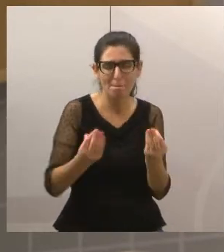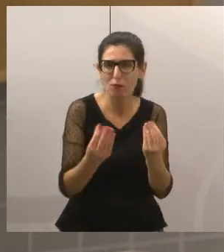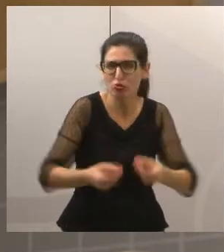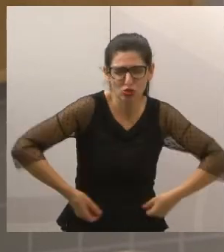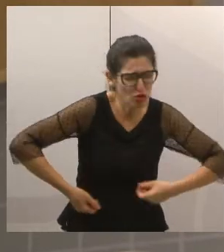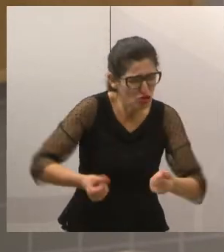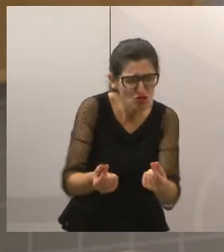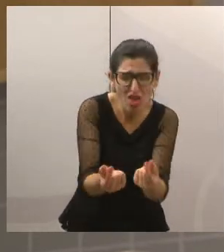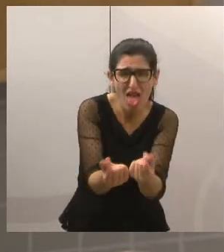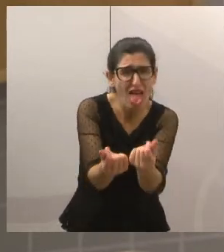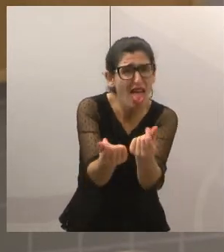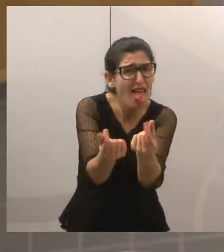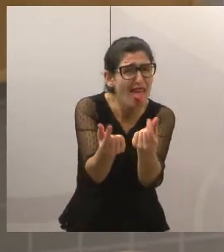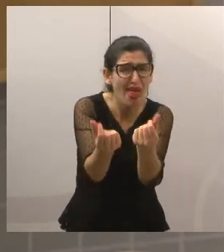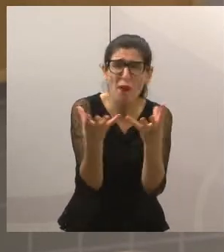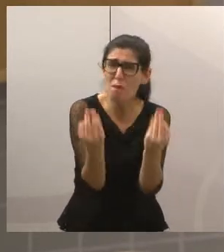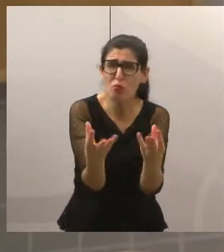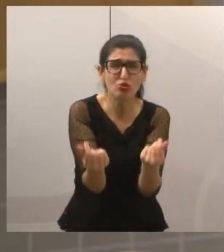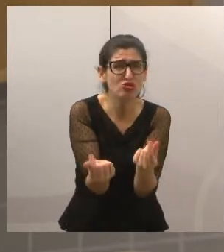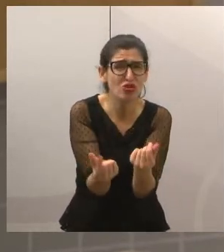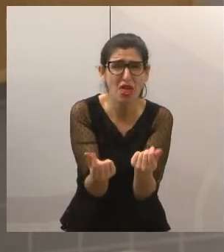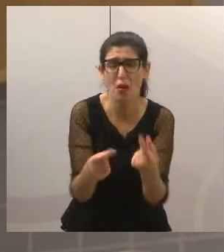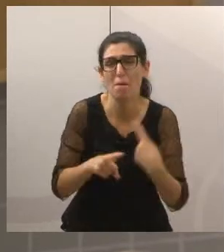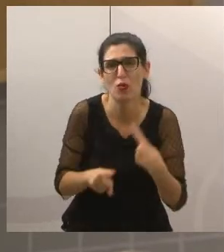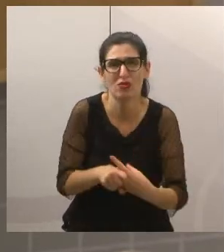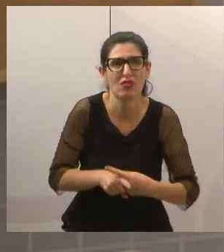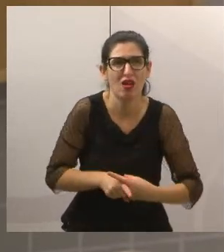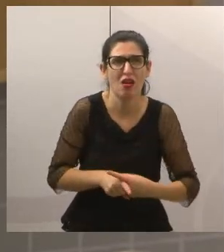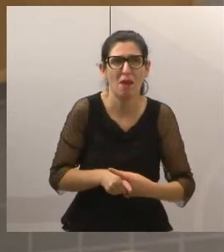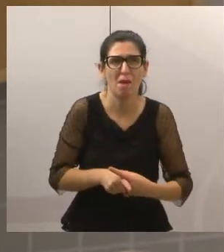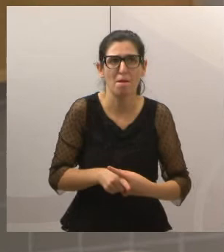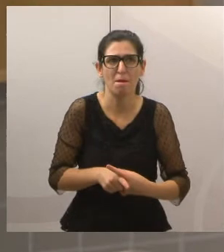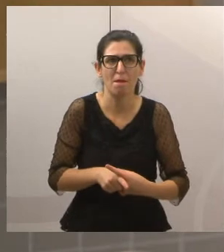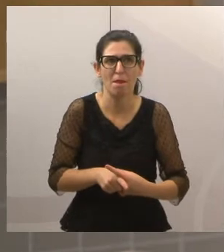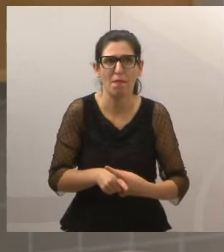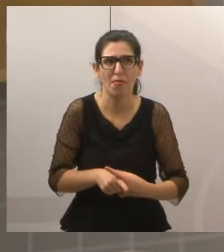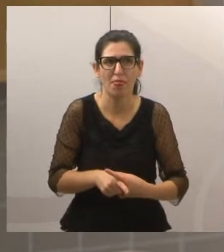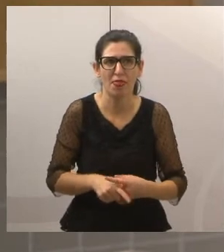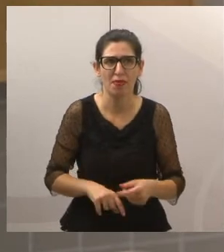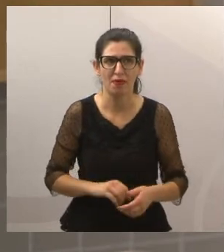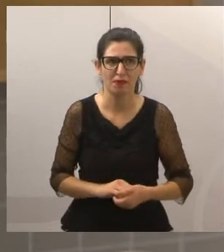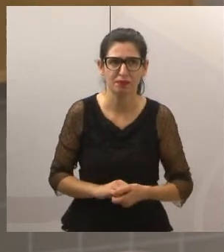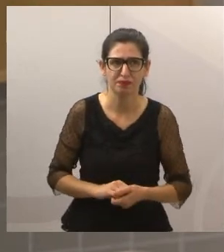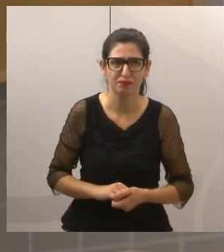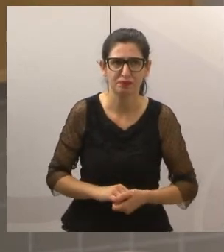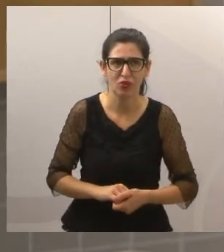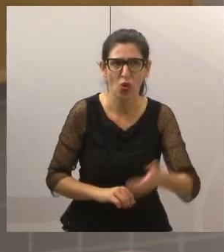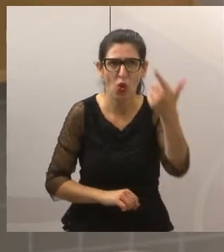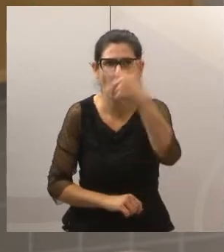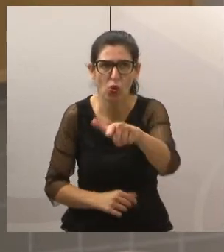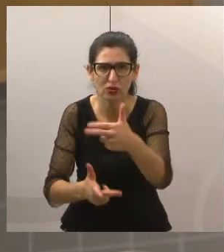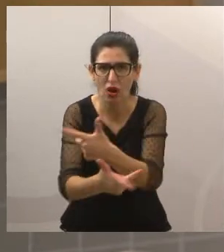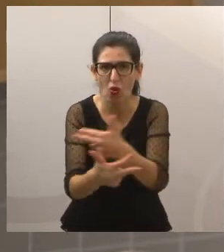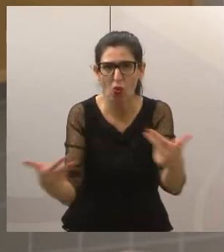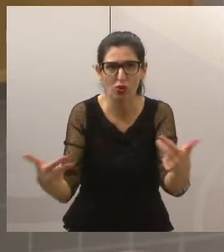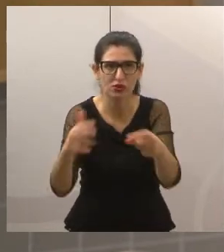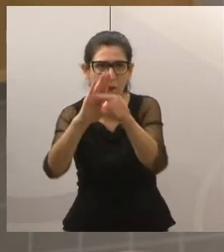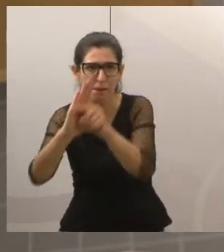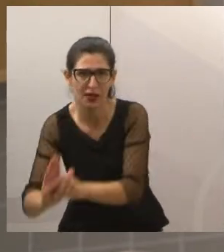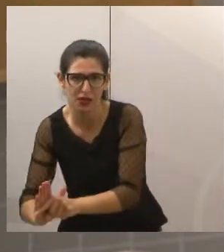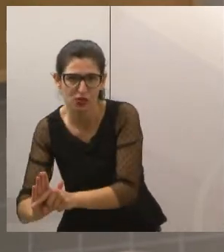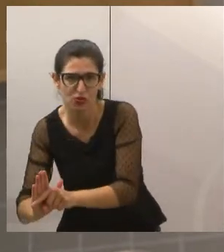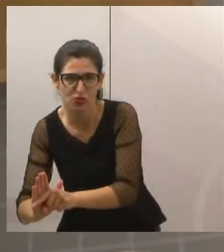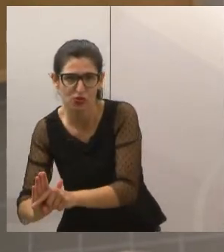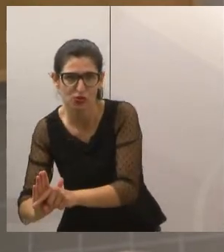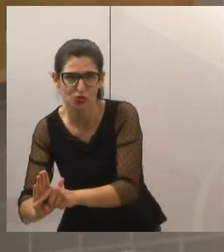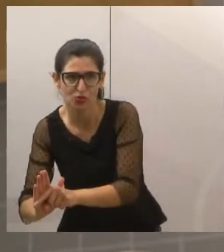digo ele cresce em função da redução de qual outro orçamento. Porque para um orçamento crescer,